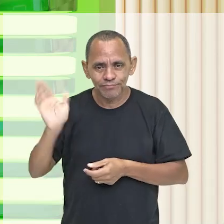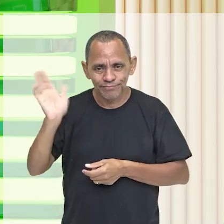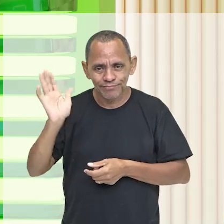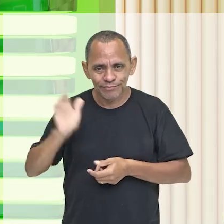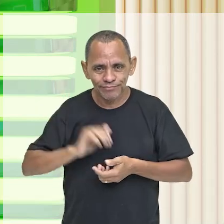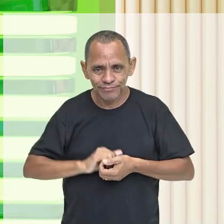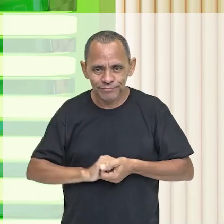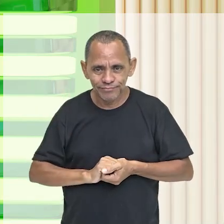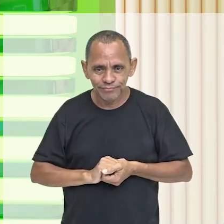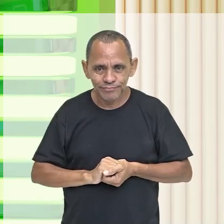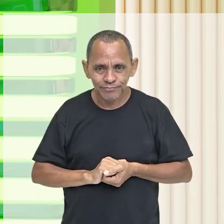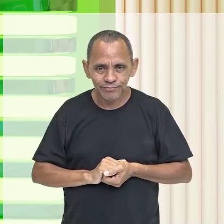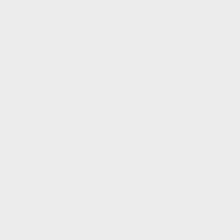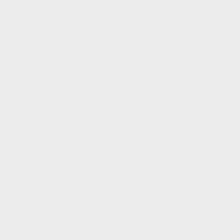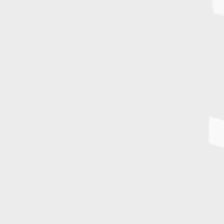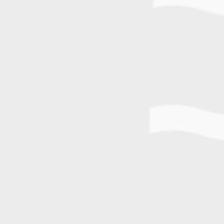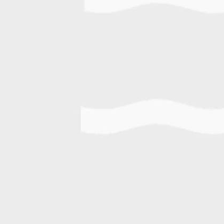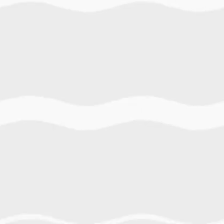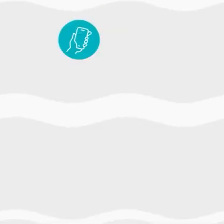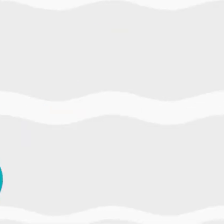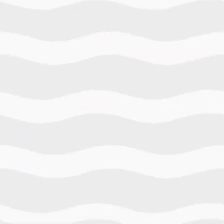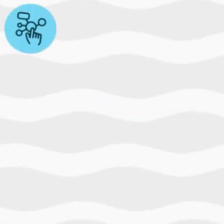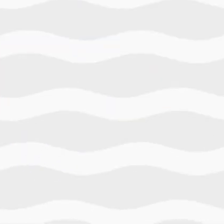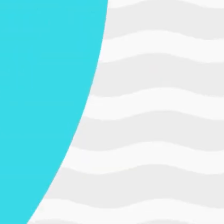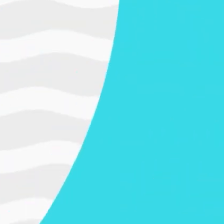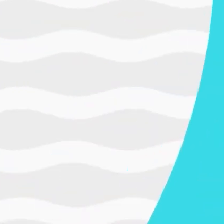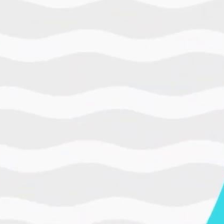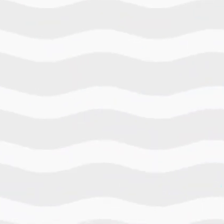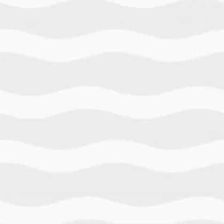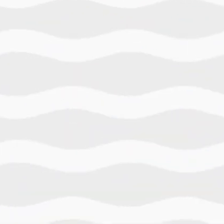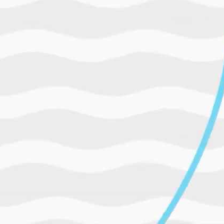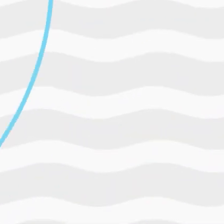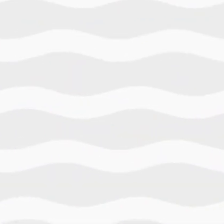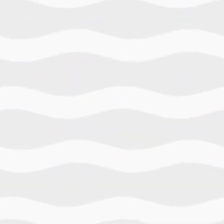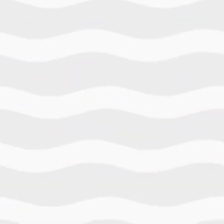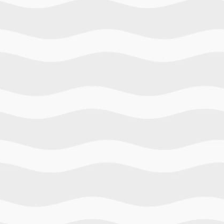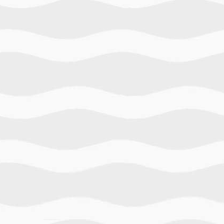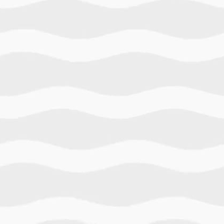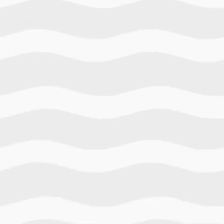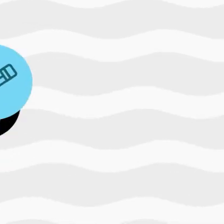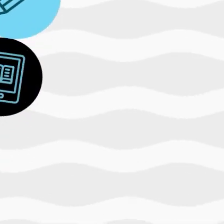e até mais.